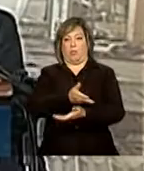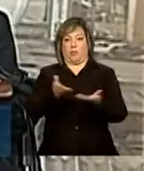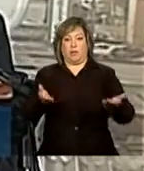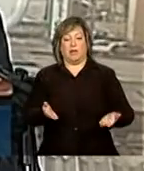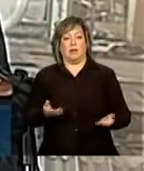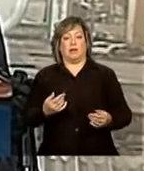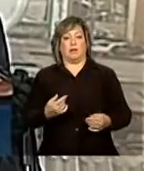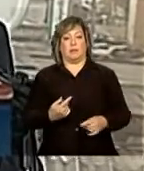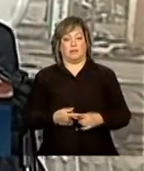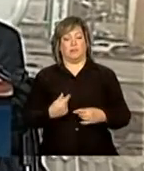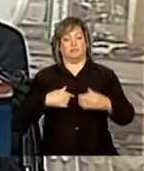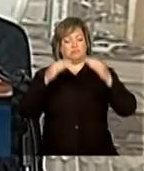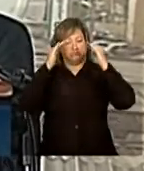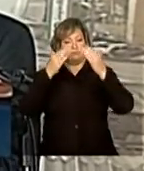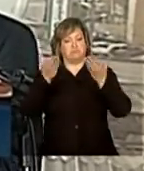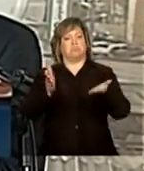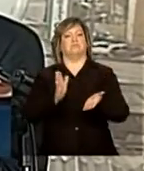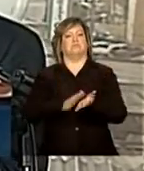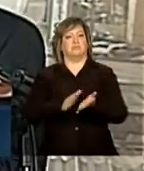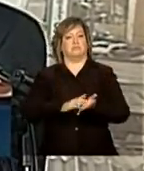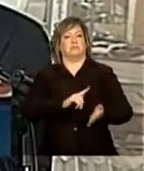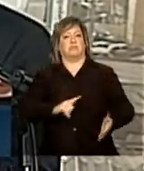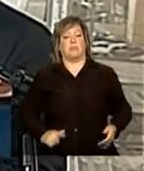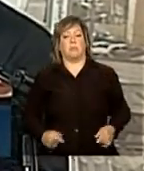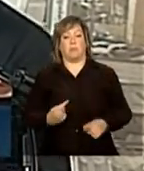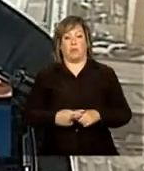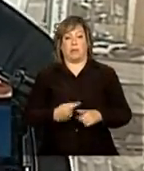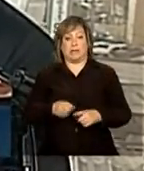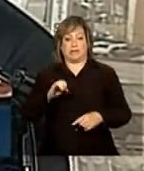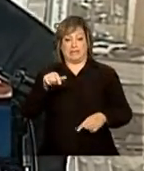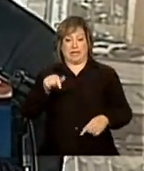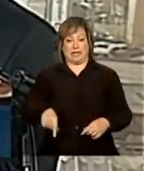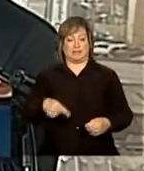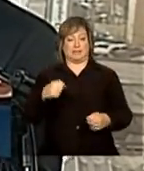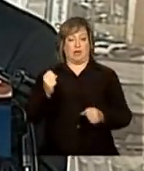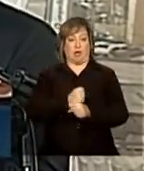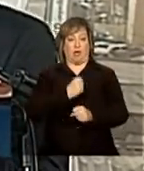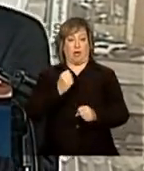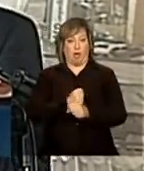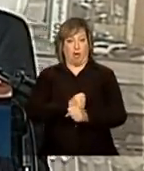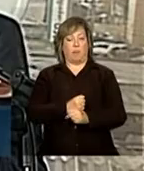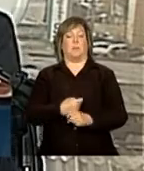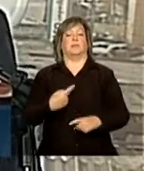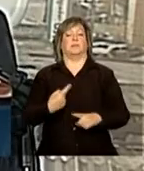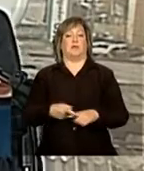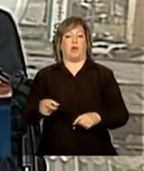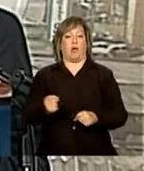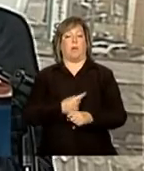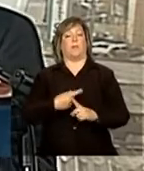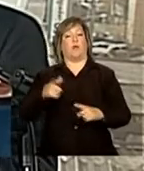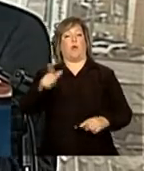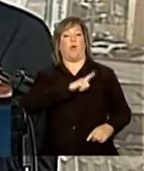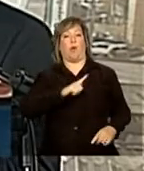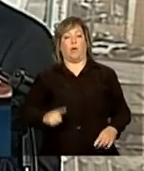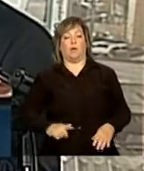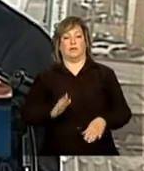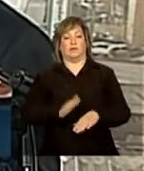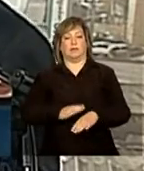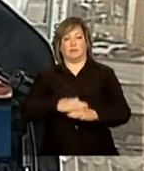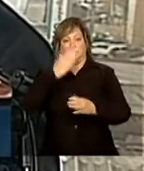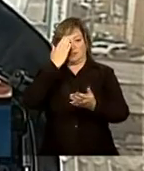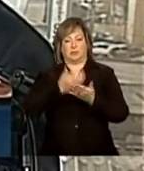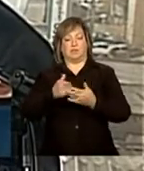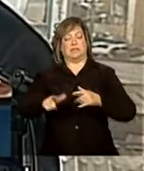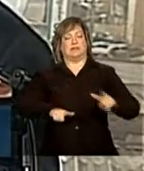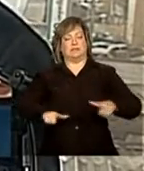esta obra se viabiliza, se ela está sendo entregue à cidade de Salvador, é muito porque o governador acreditou nela, apostou nela